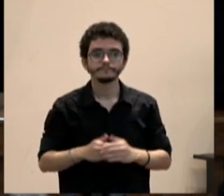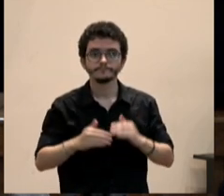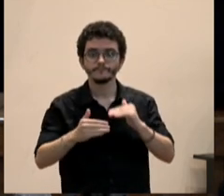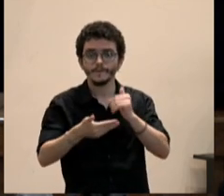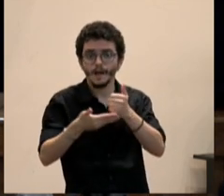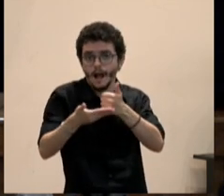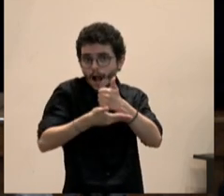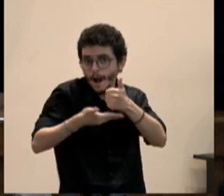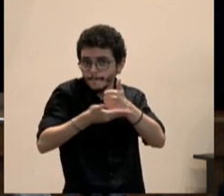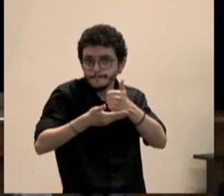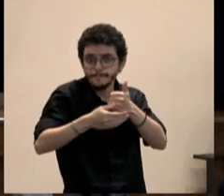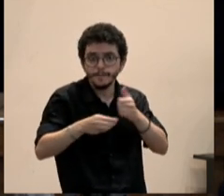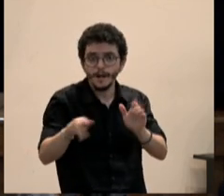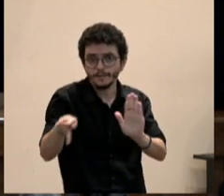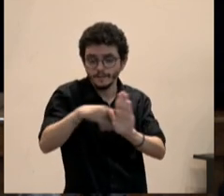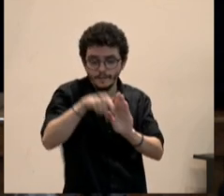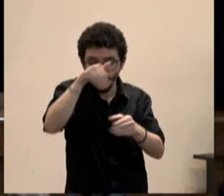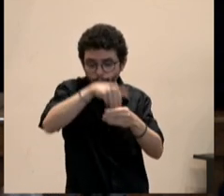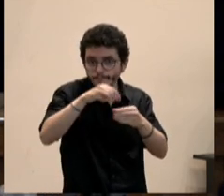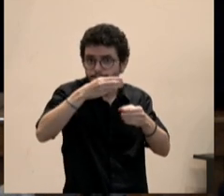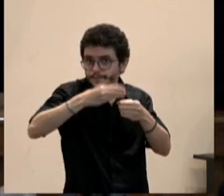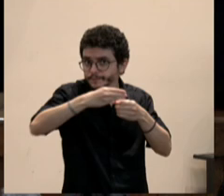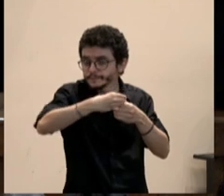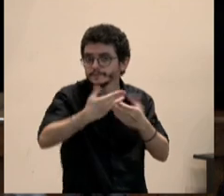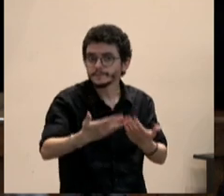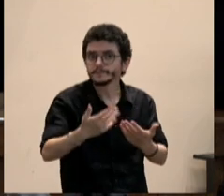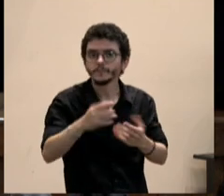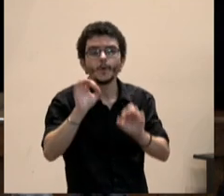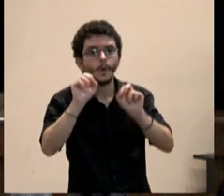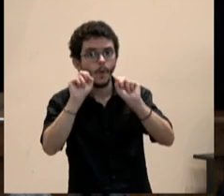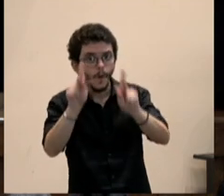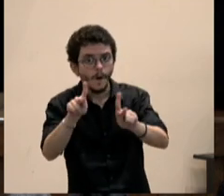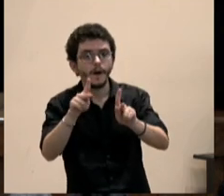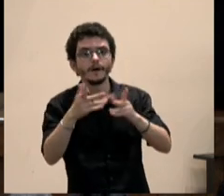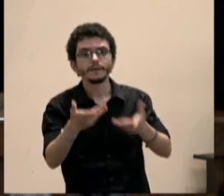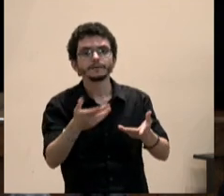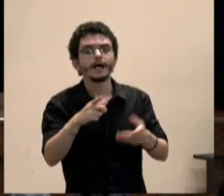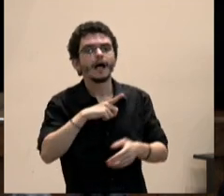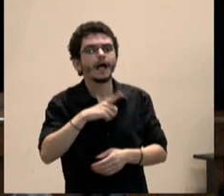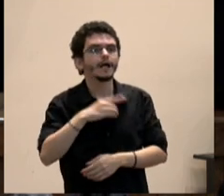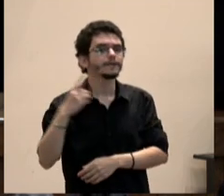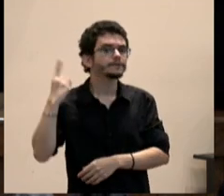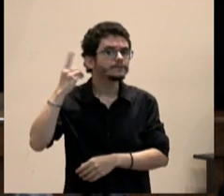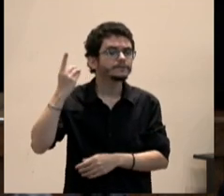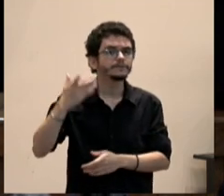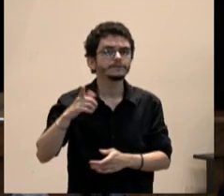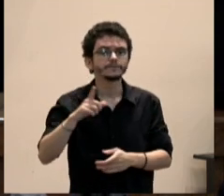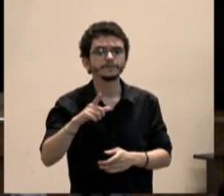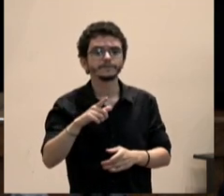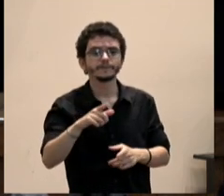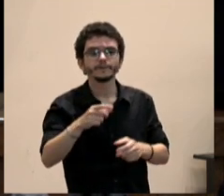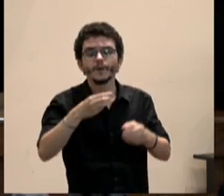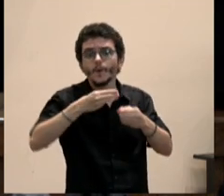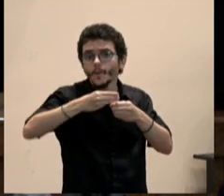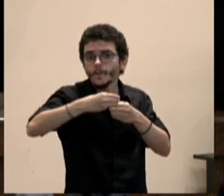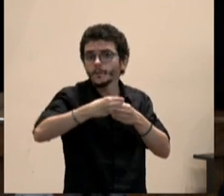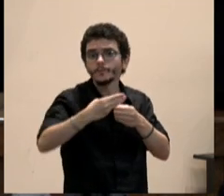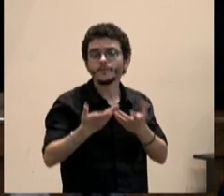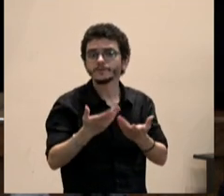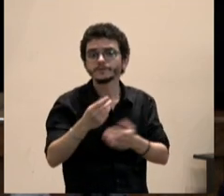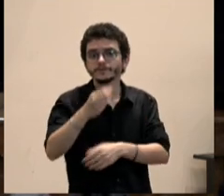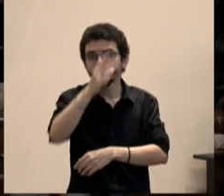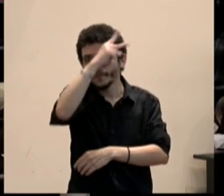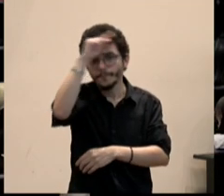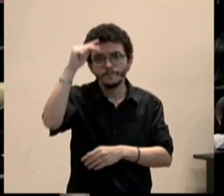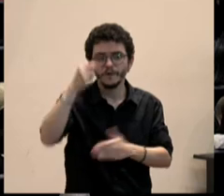no município, certo? E aí eu recebo o tempo inteiro, deputada, aqui no meu município o prefeito não paga o piso,